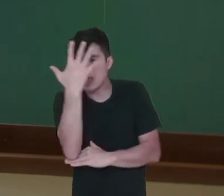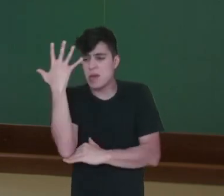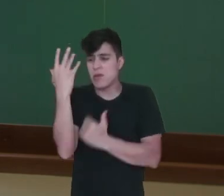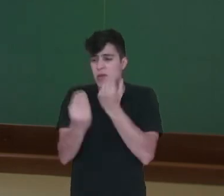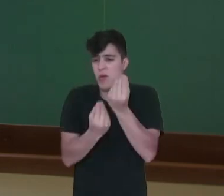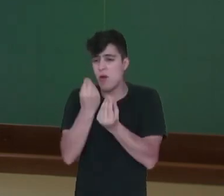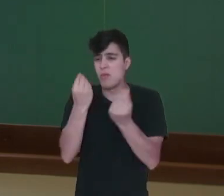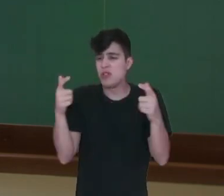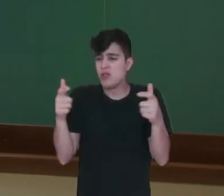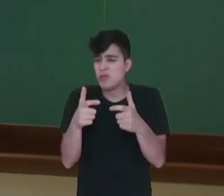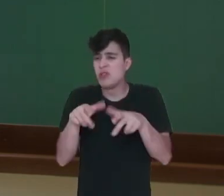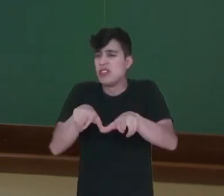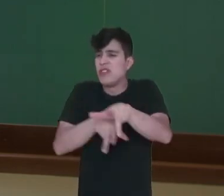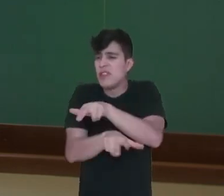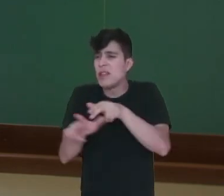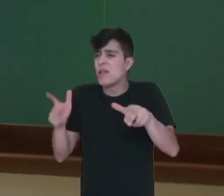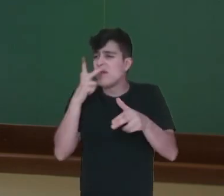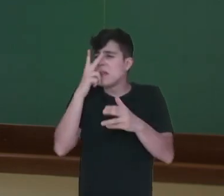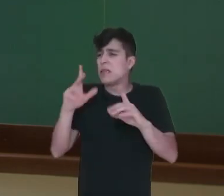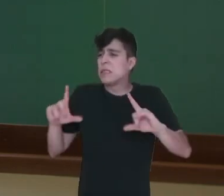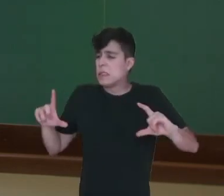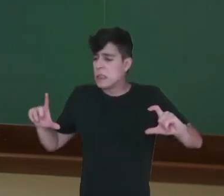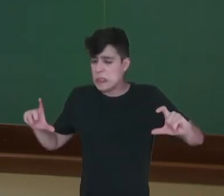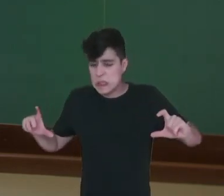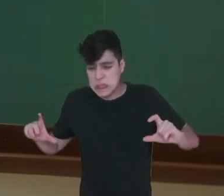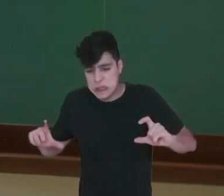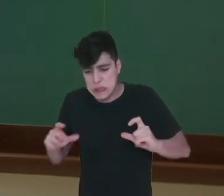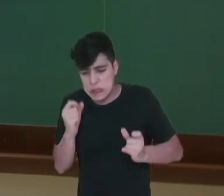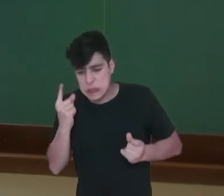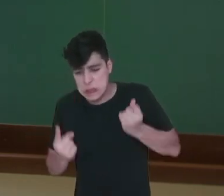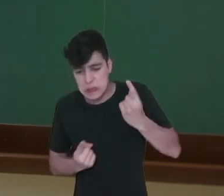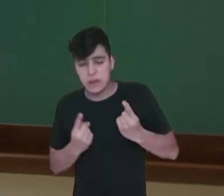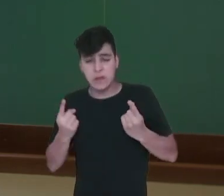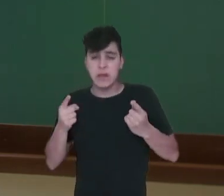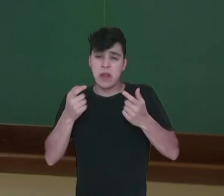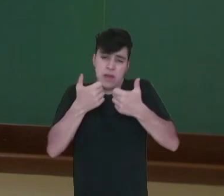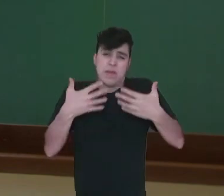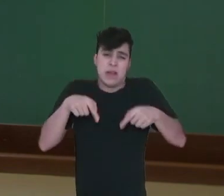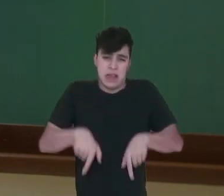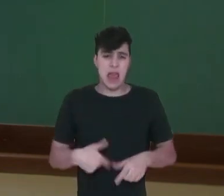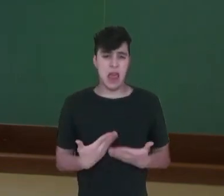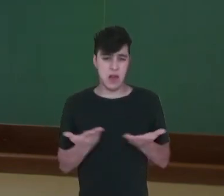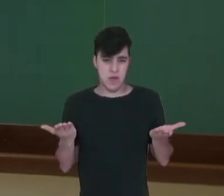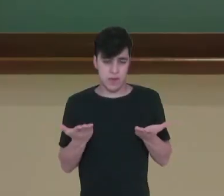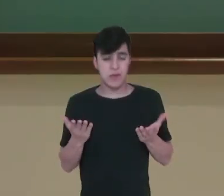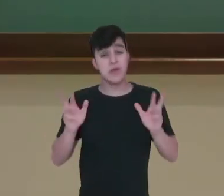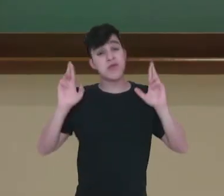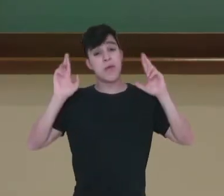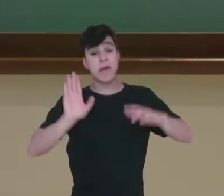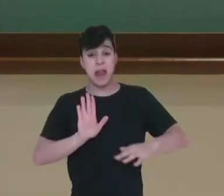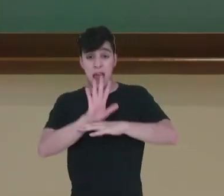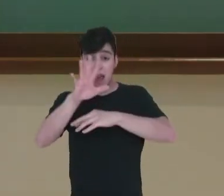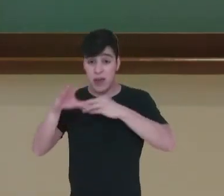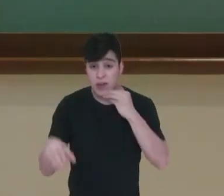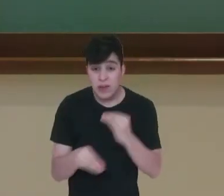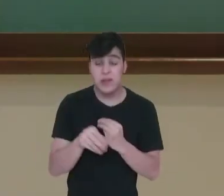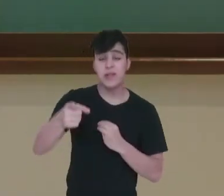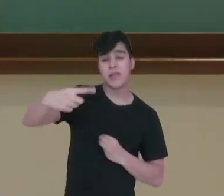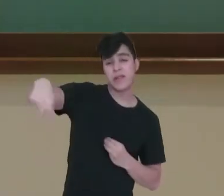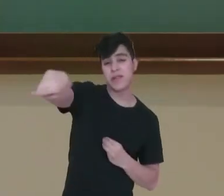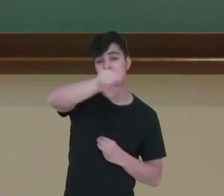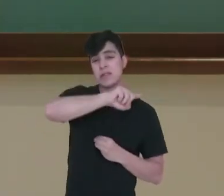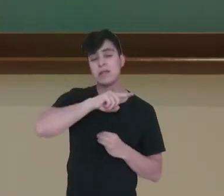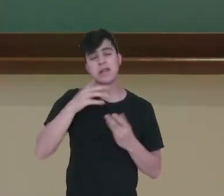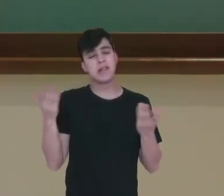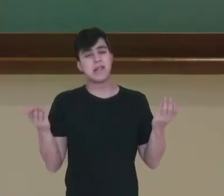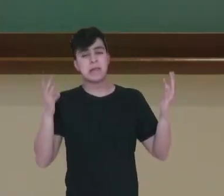na diversidade de espécies dessas duas importantes formações vegetais do Brasil. Eu espero ter contribuído na aula de hoje com vocês, que